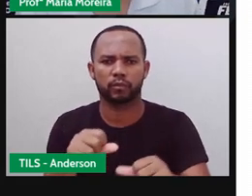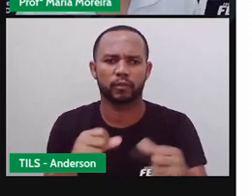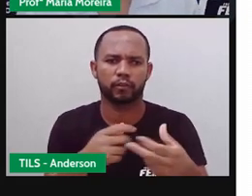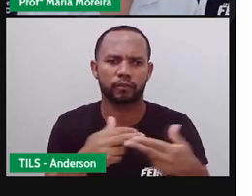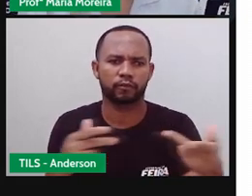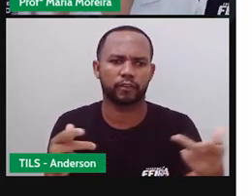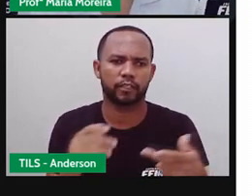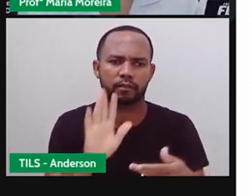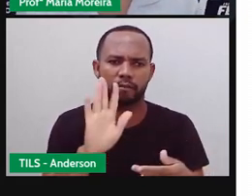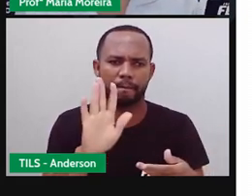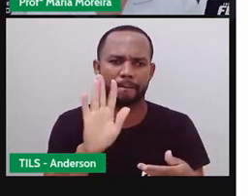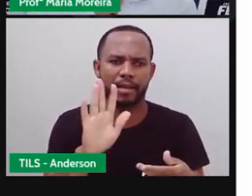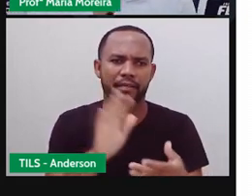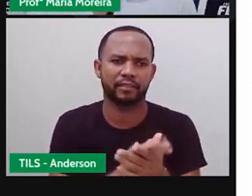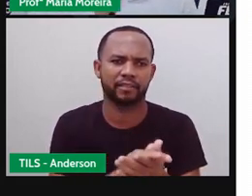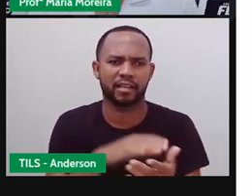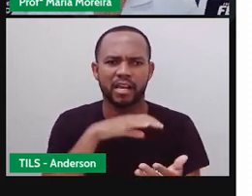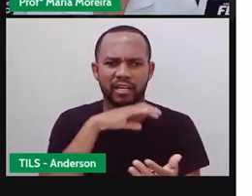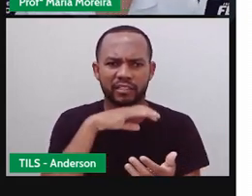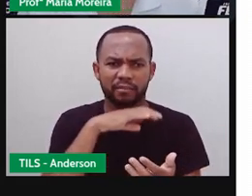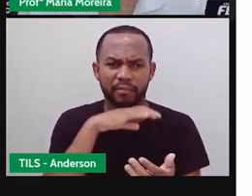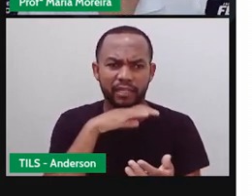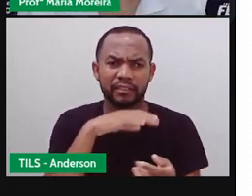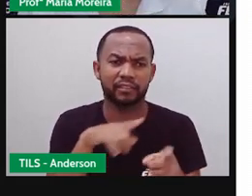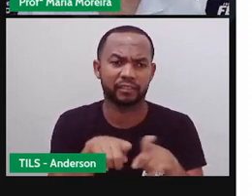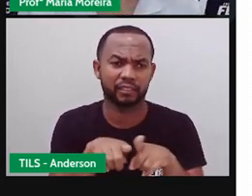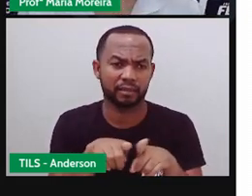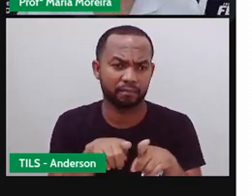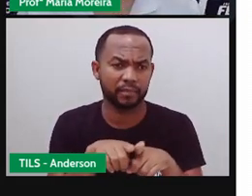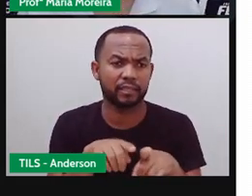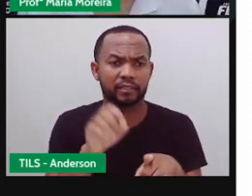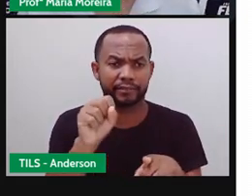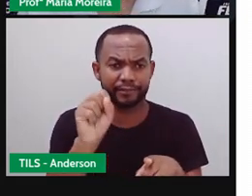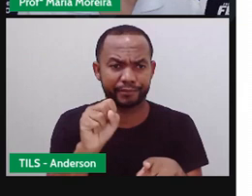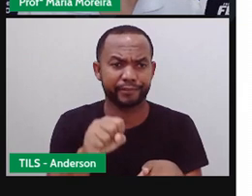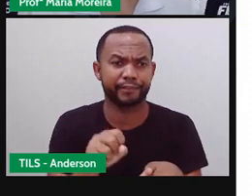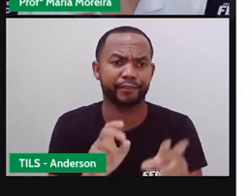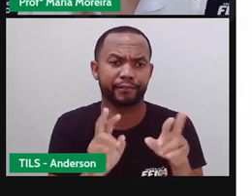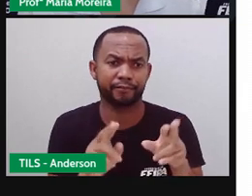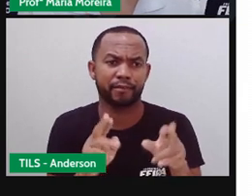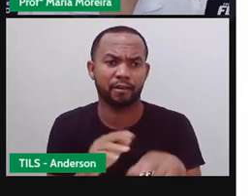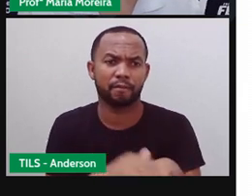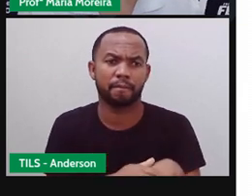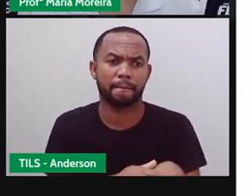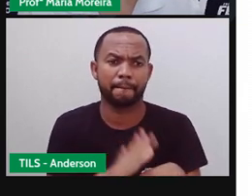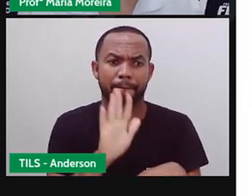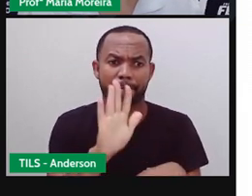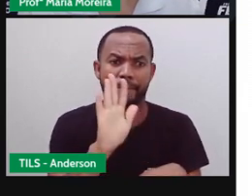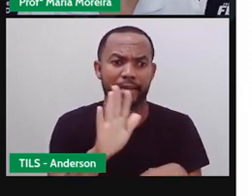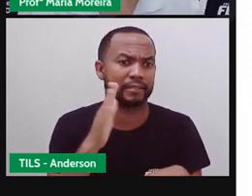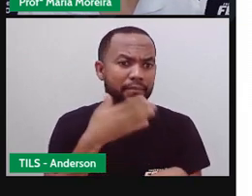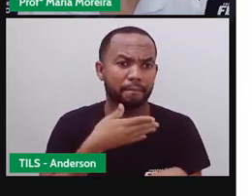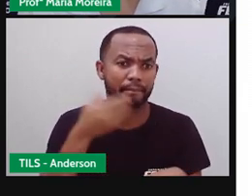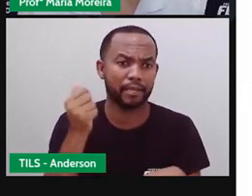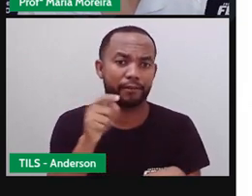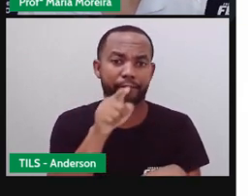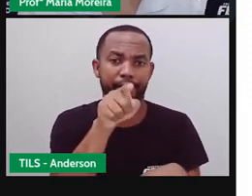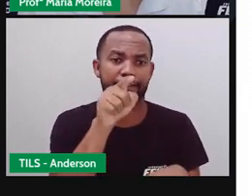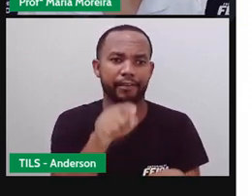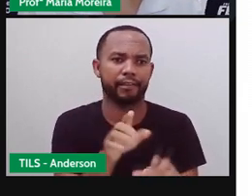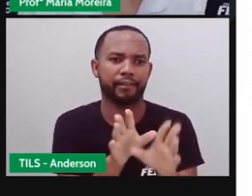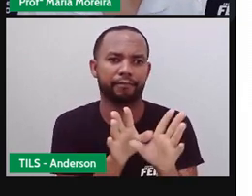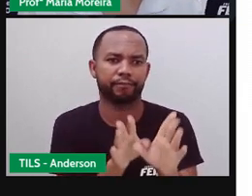aí mas a prova mas os animais vertebrados também fazer isso tem passarinho que faz isso mas ninguém faz isso melhor do que